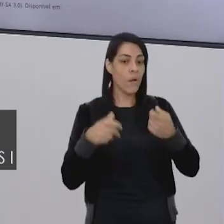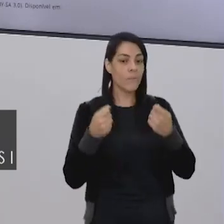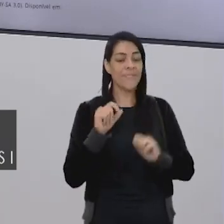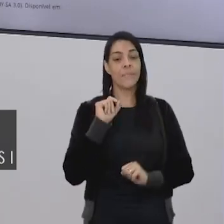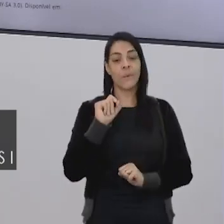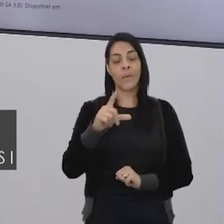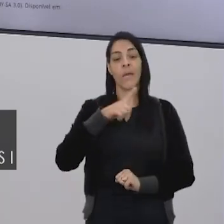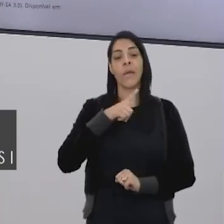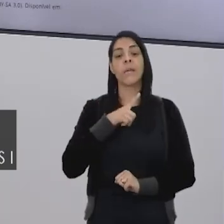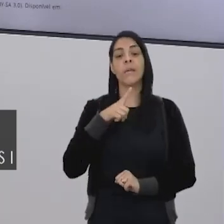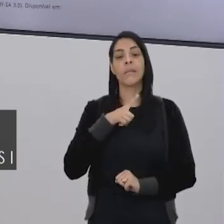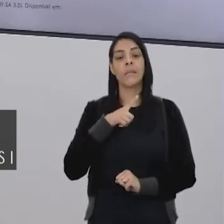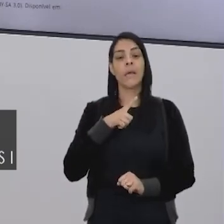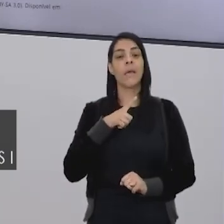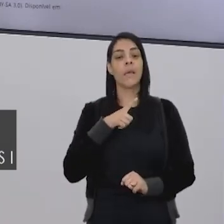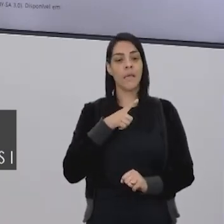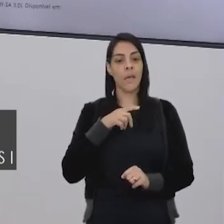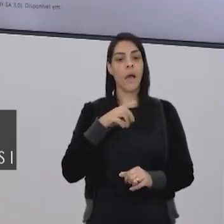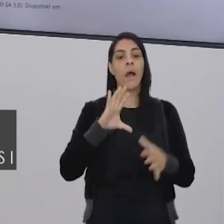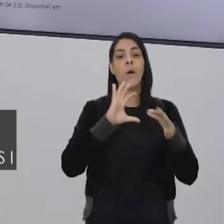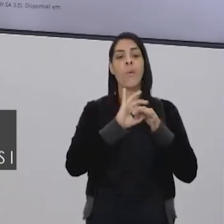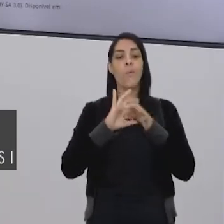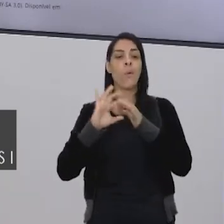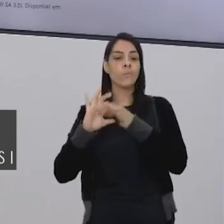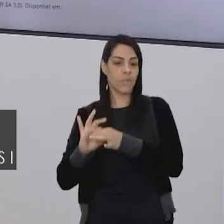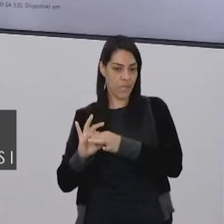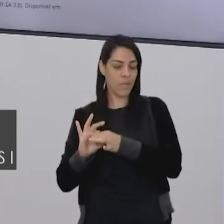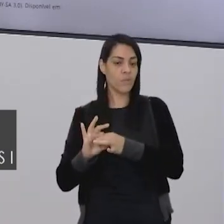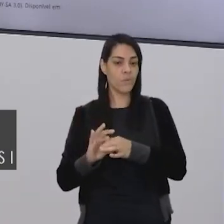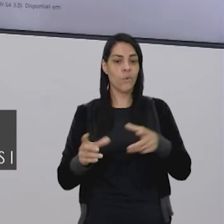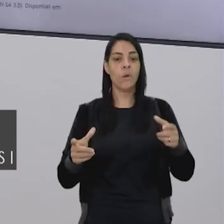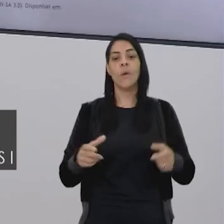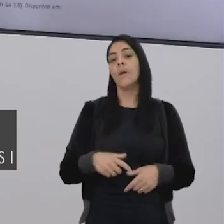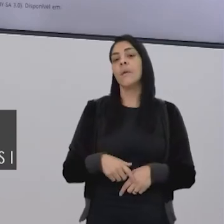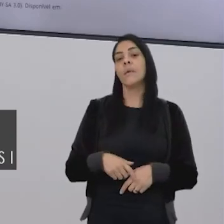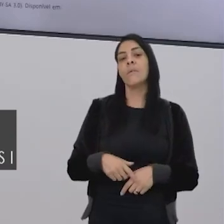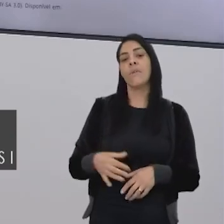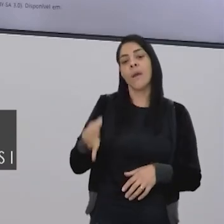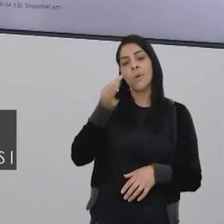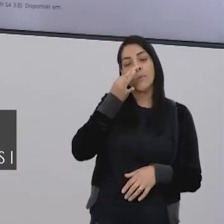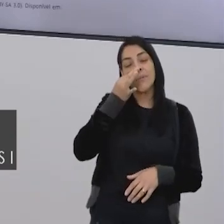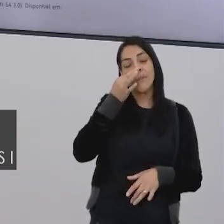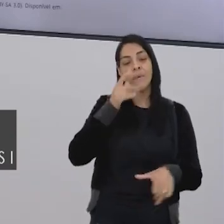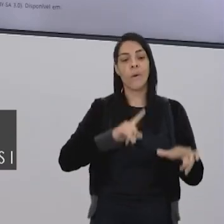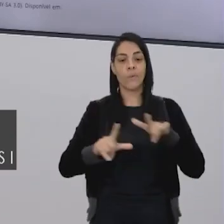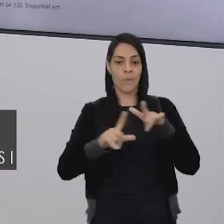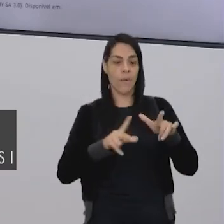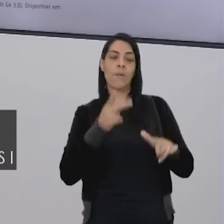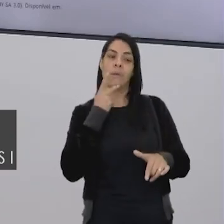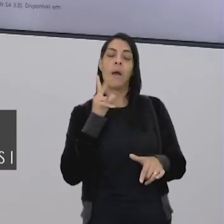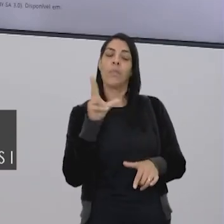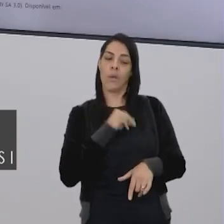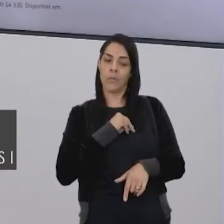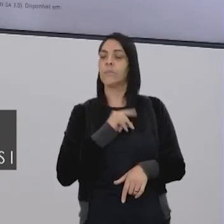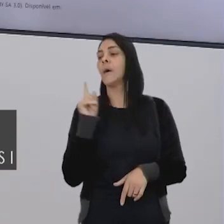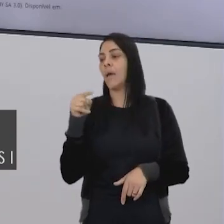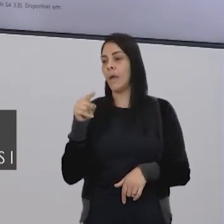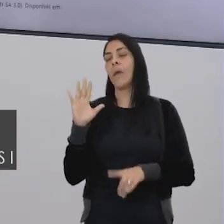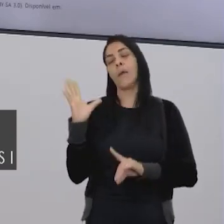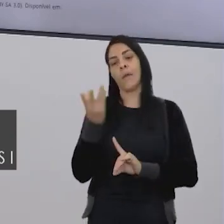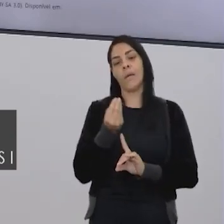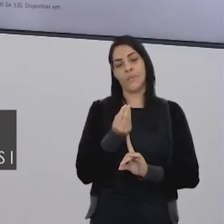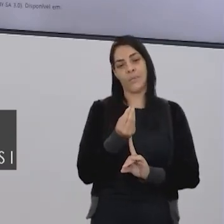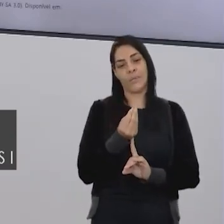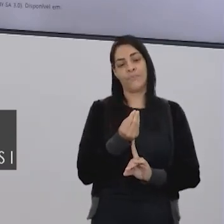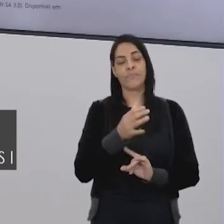que haja um contexto social que vai observar esse trabalho e vai falar, isso é arte. Assim